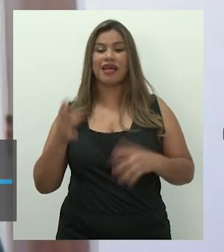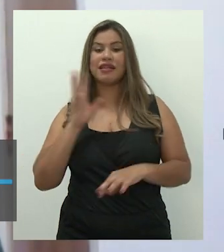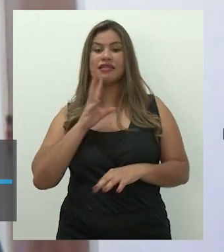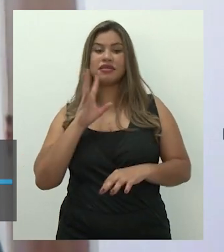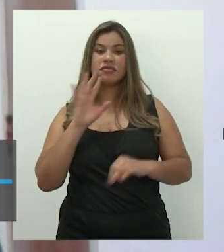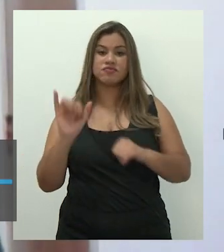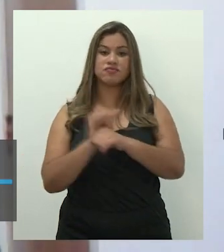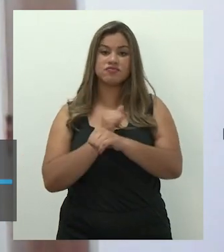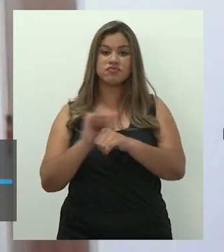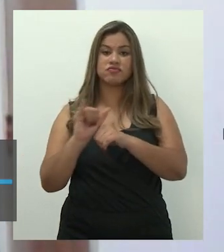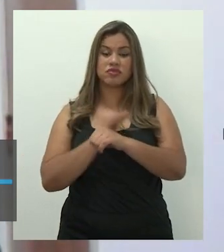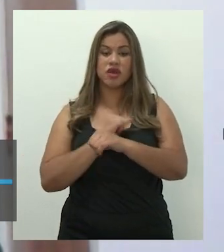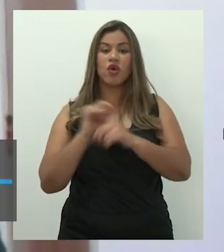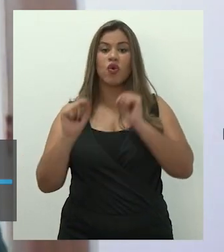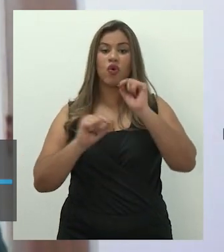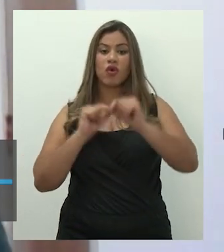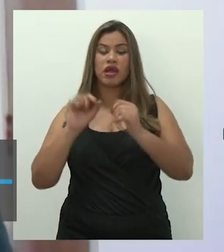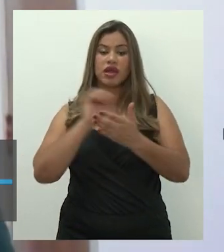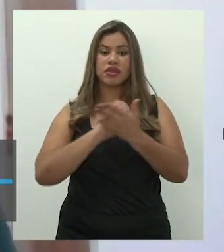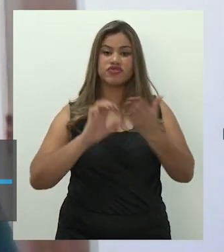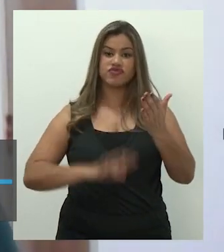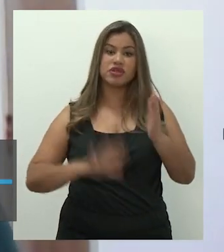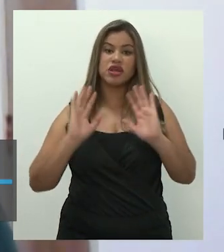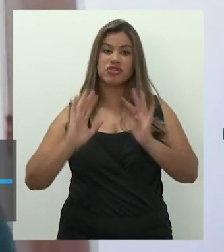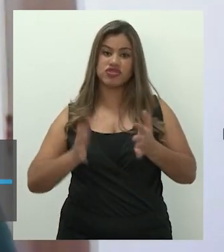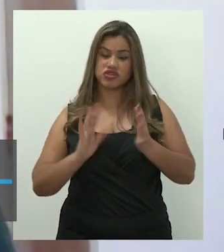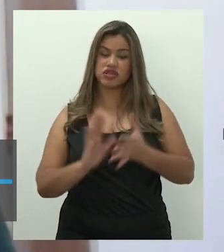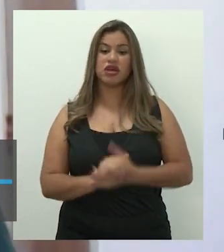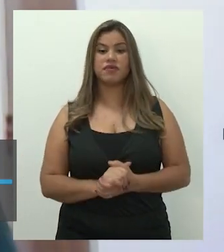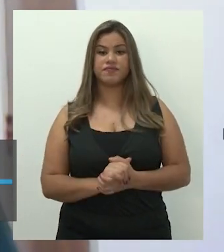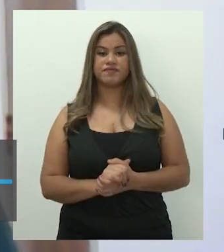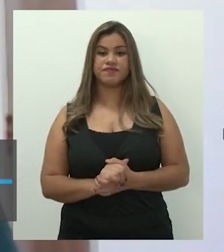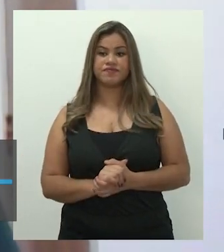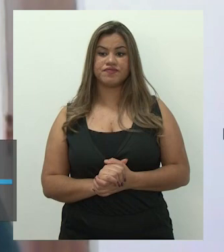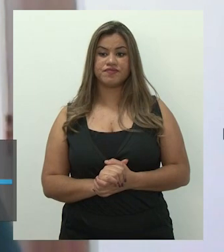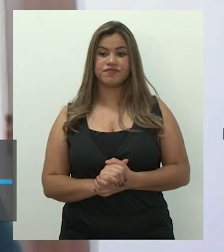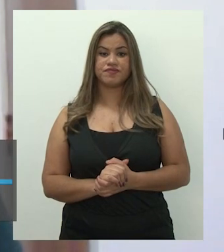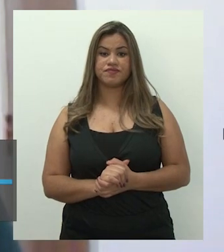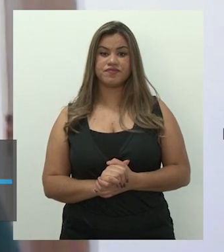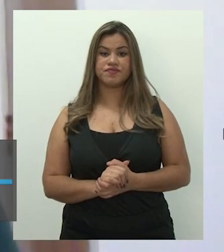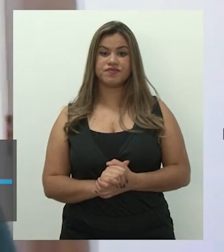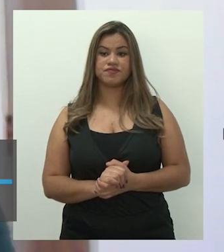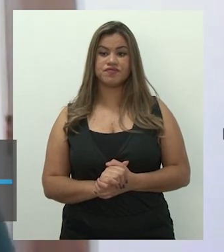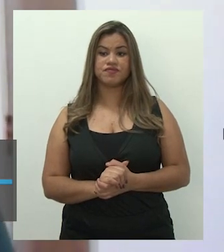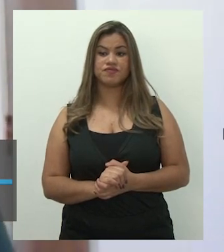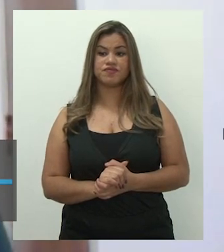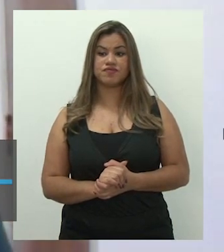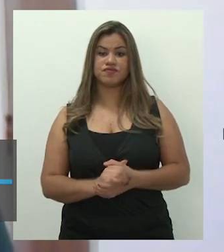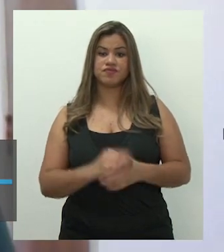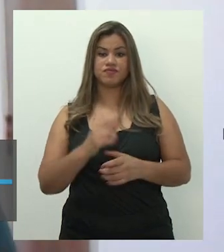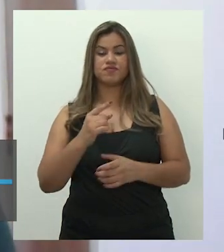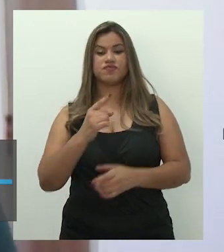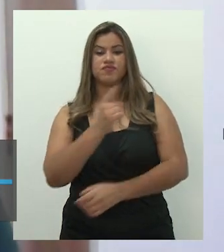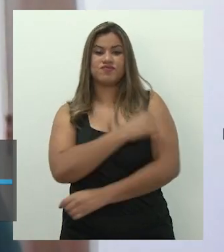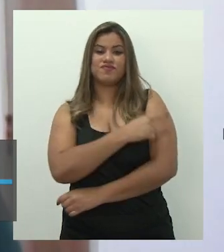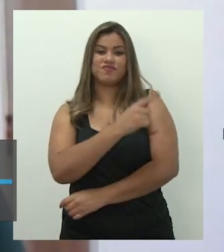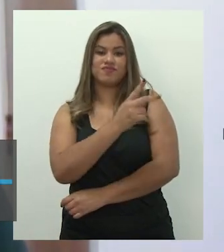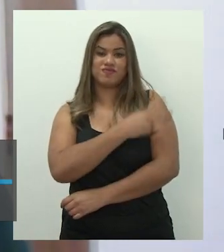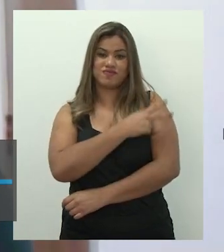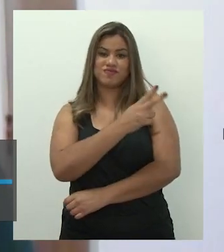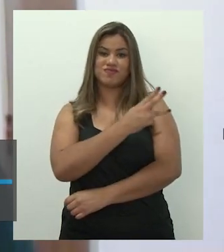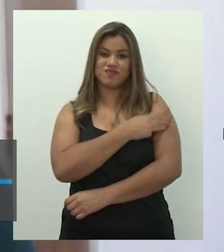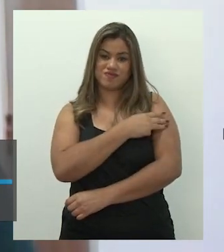resgatar atividades que já aconteceram com os alunos no decorrer do segmento, lá no primeiro, segundo, terceiro